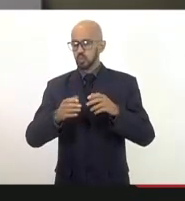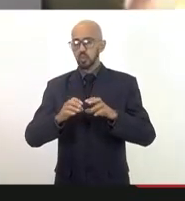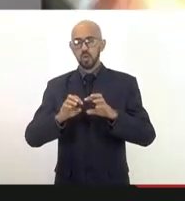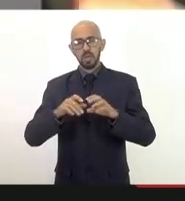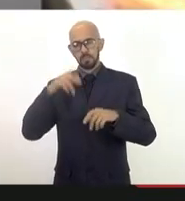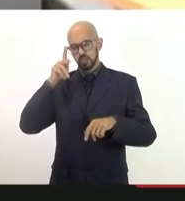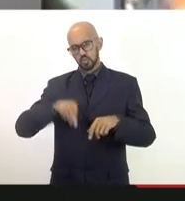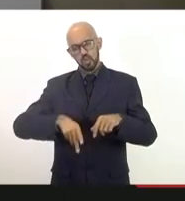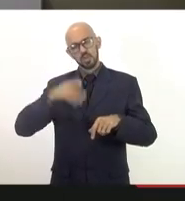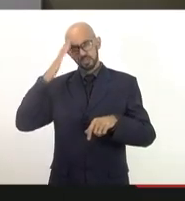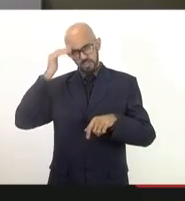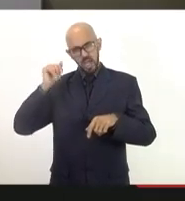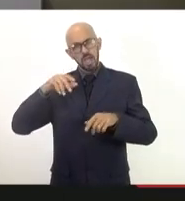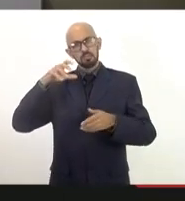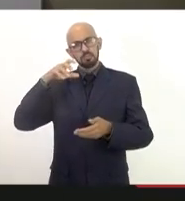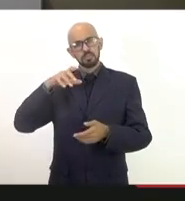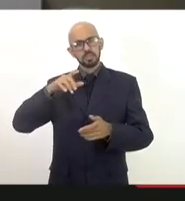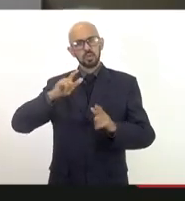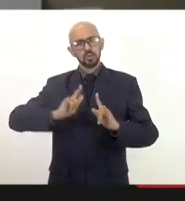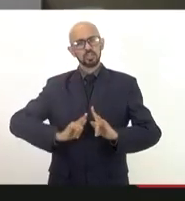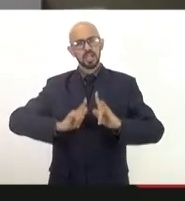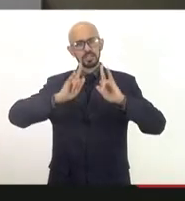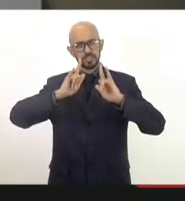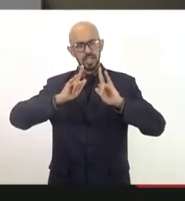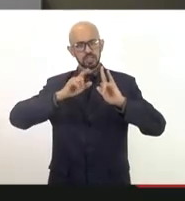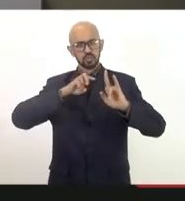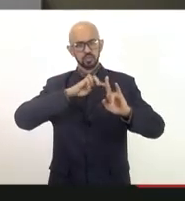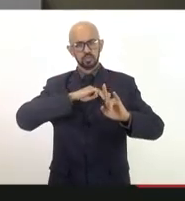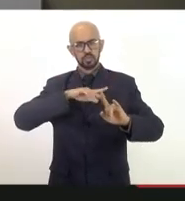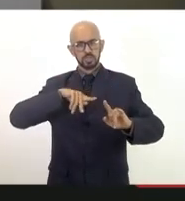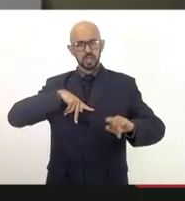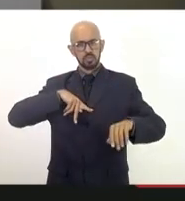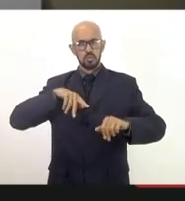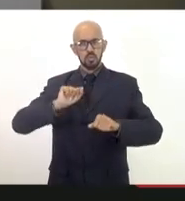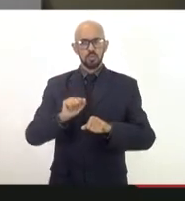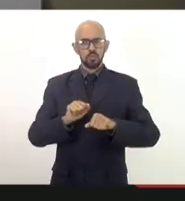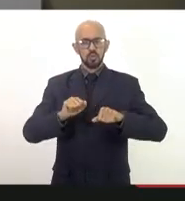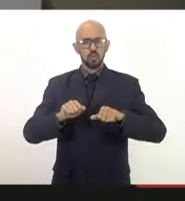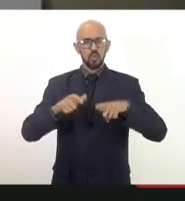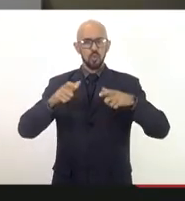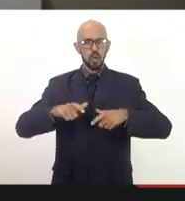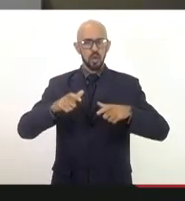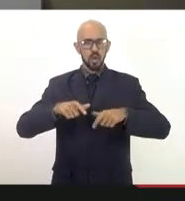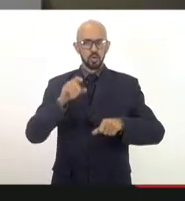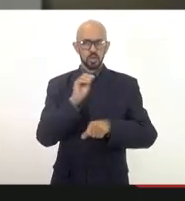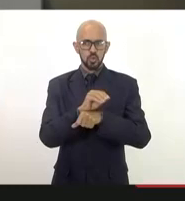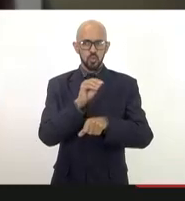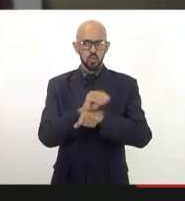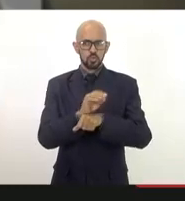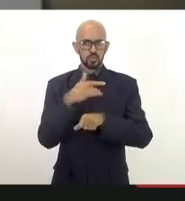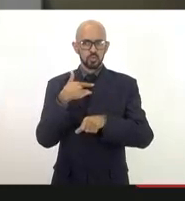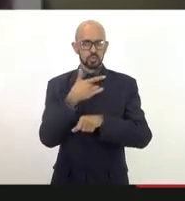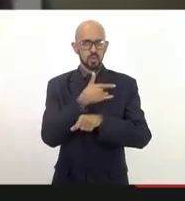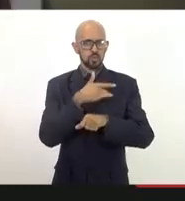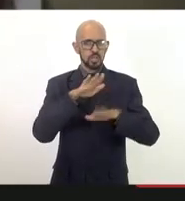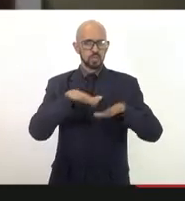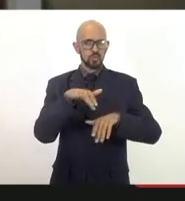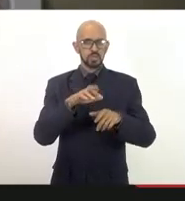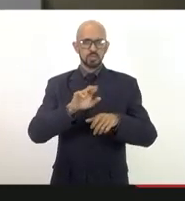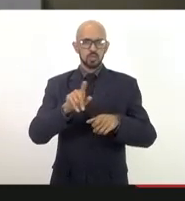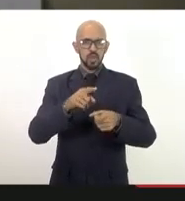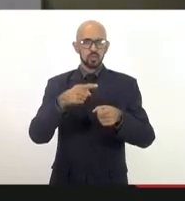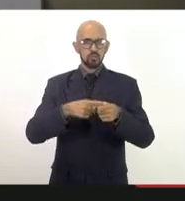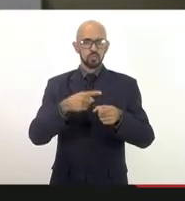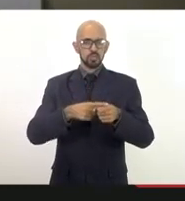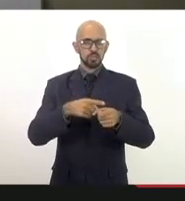município. Muitas vezes a sede do Ministério Público que cuida da área da saúde não é naquele município, mas é em algum município